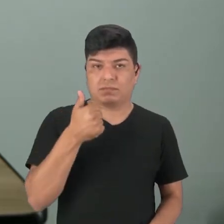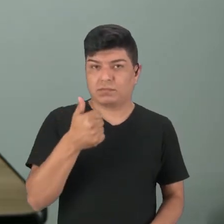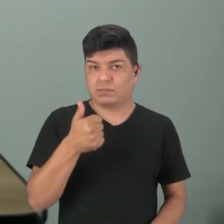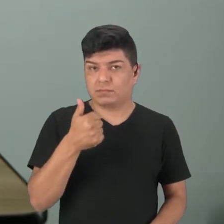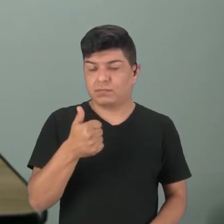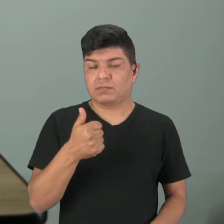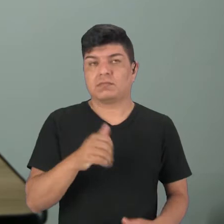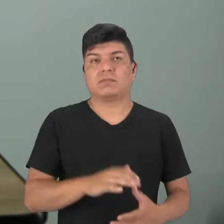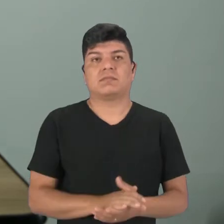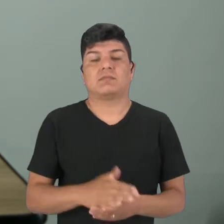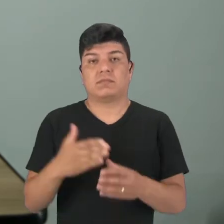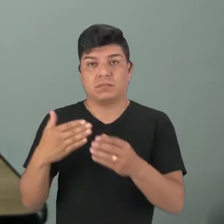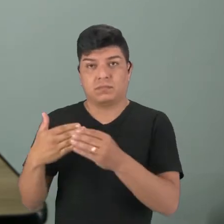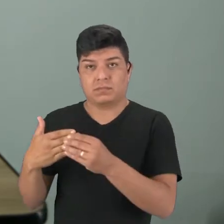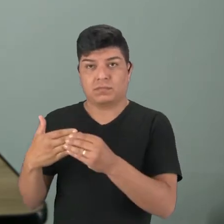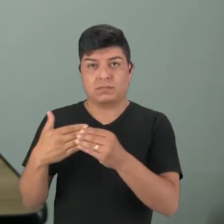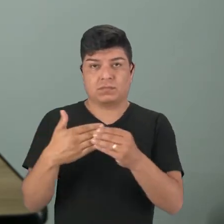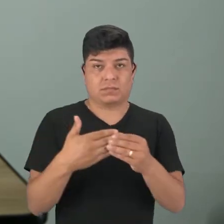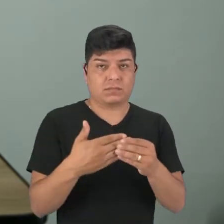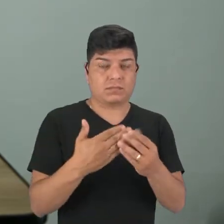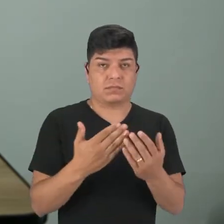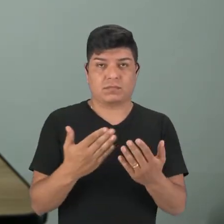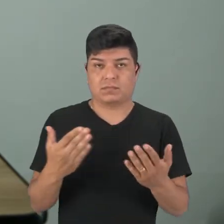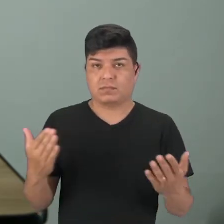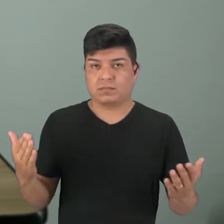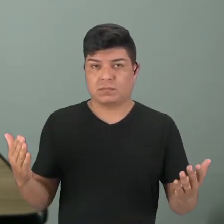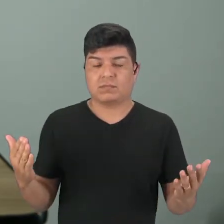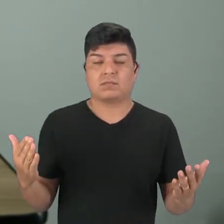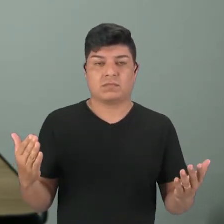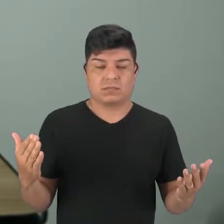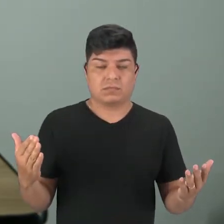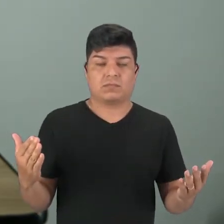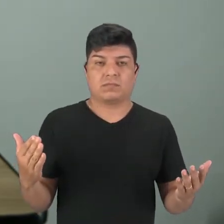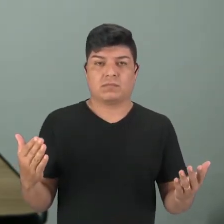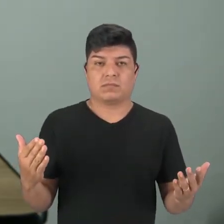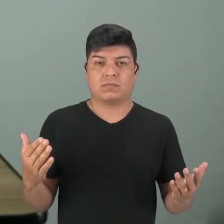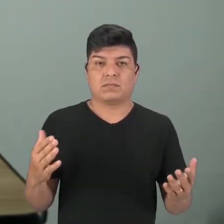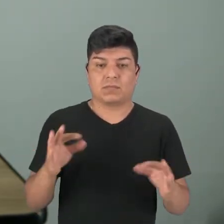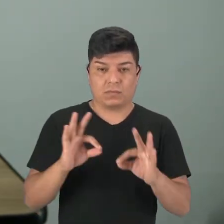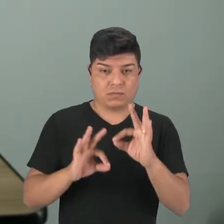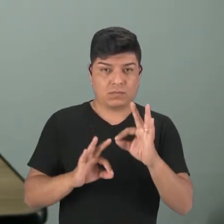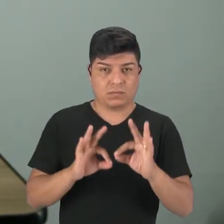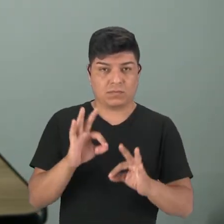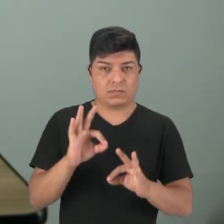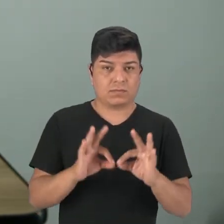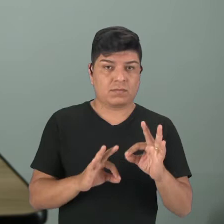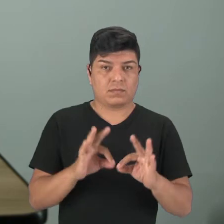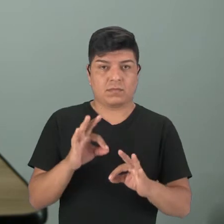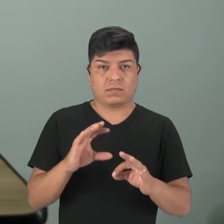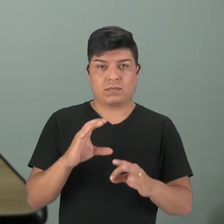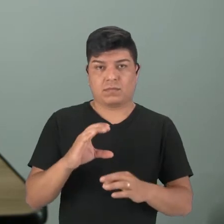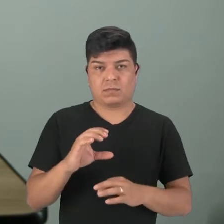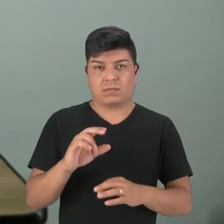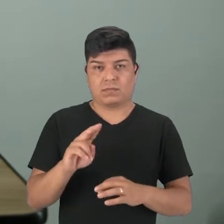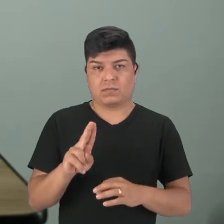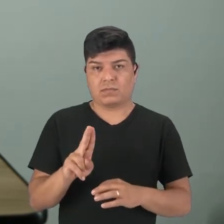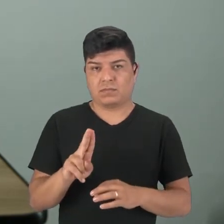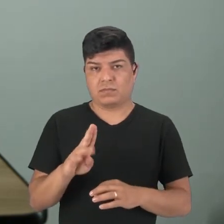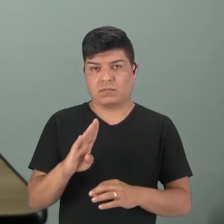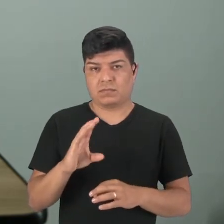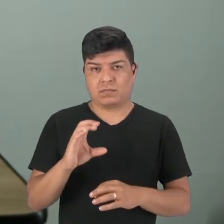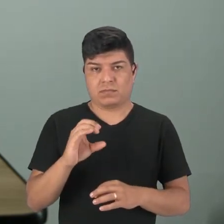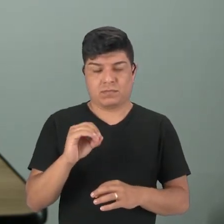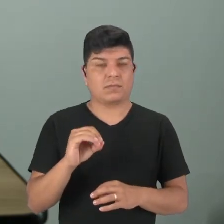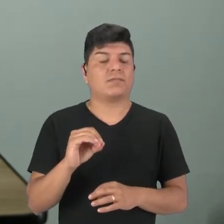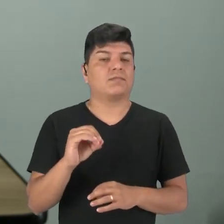isso, eu trouxe aqui para vocês, né, uma forma da gente montar esse cubo aqui. Nós vamos montar